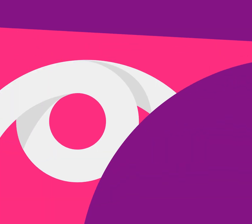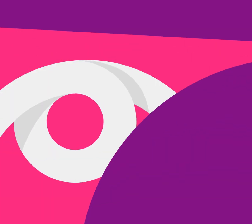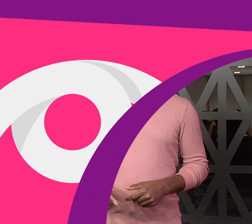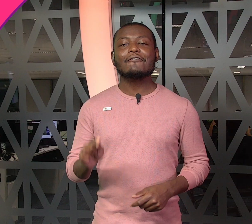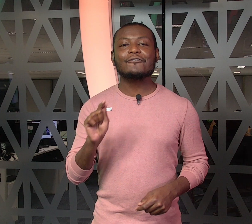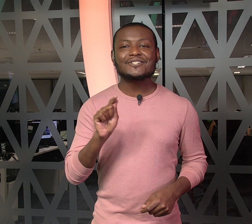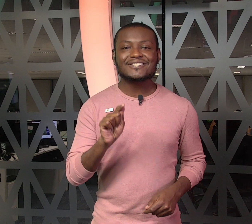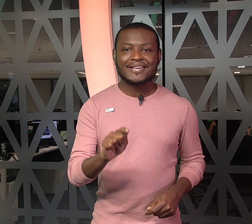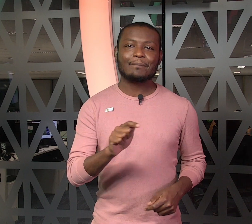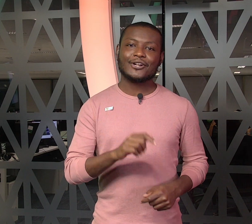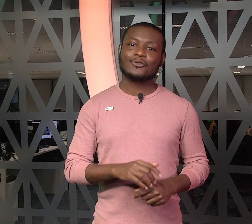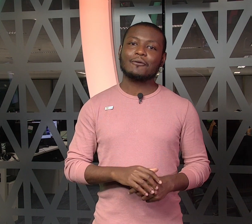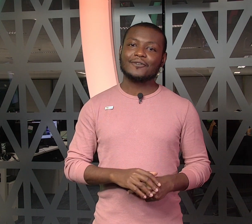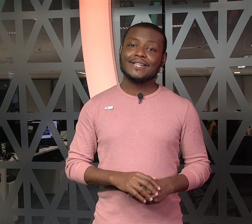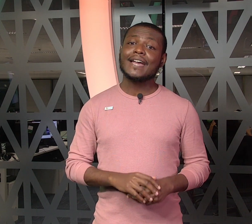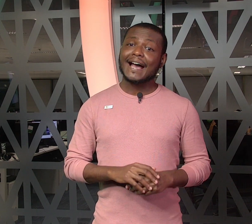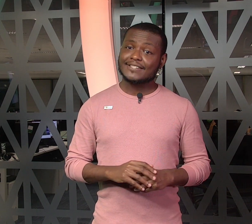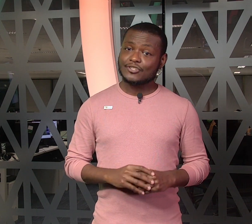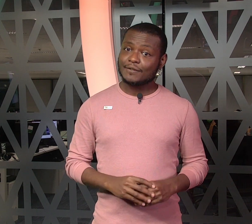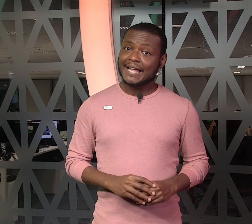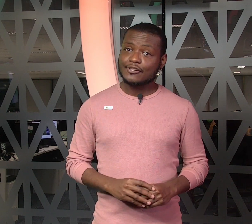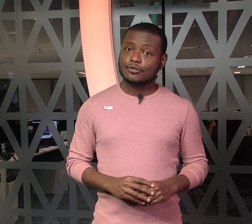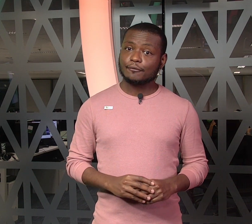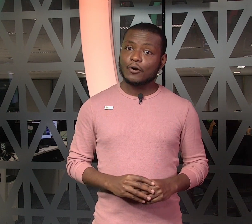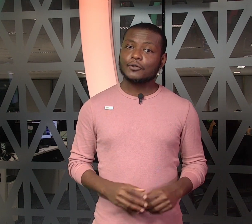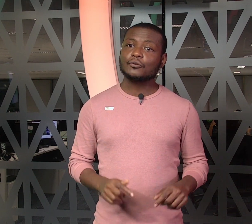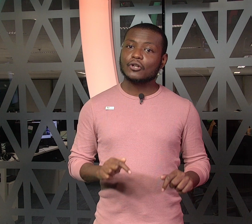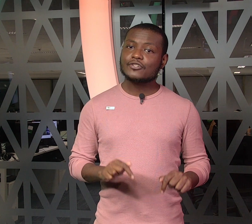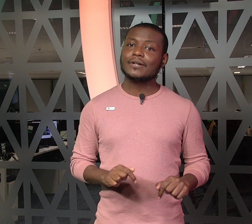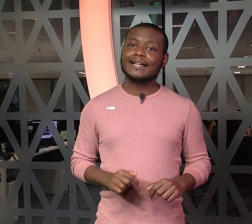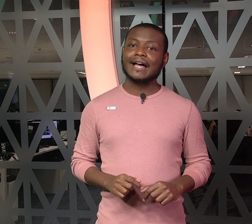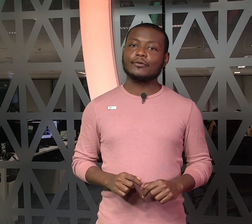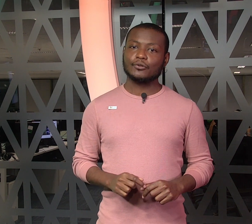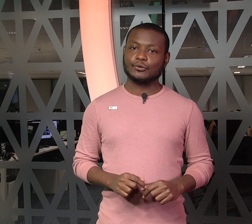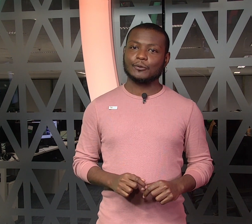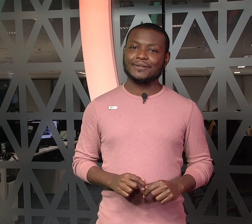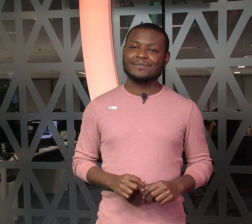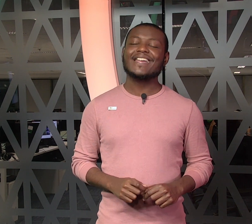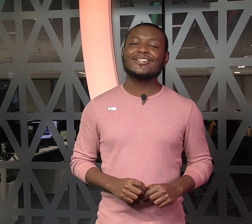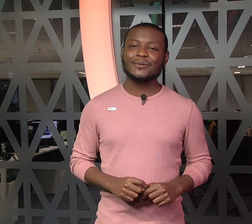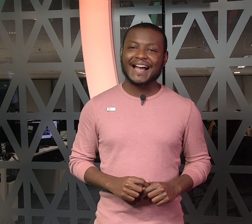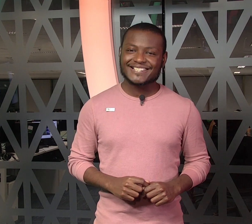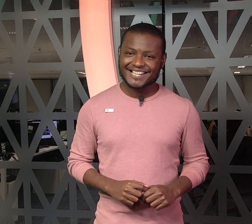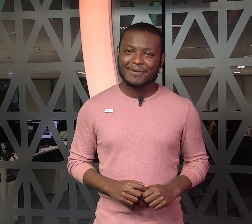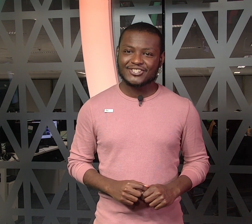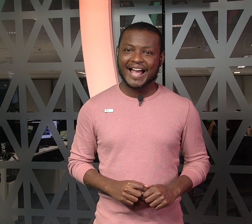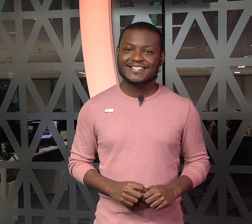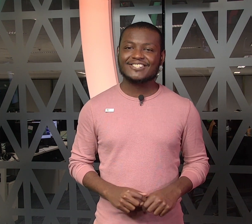lá. Você pode conferir as atividades do Fórum no nosso canal no YouTube.